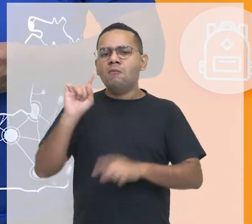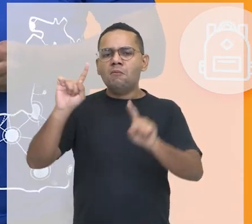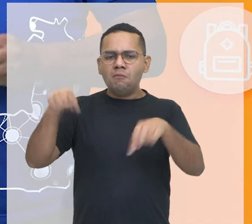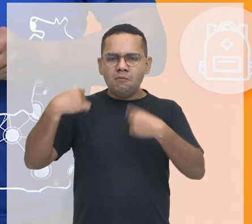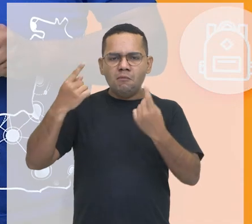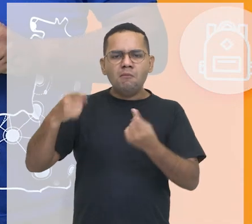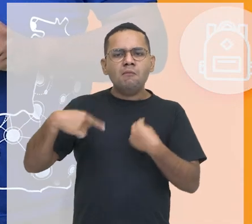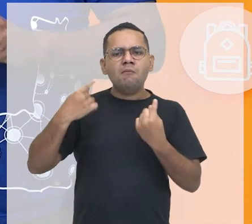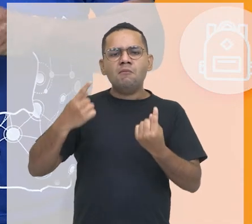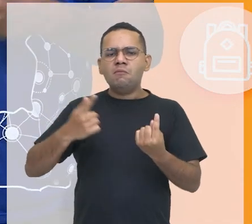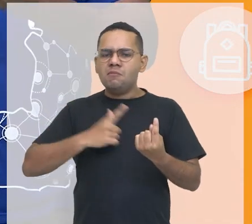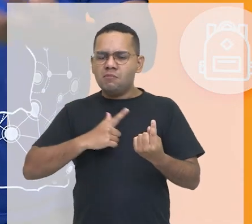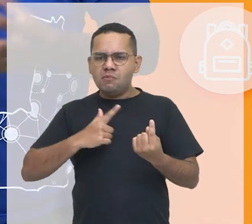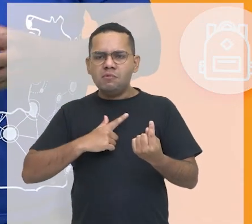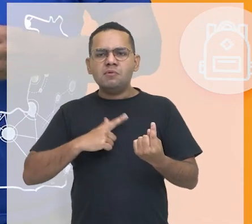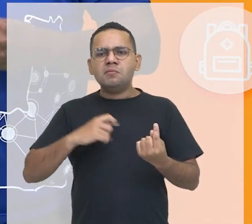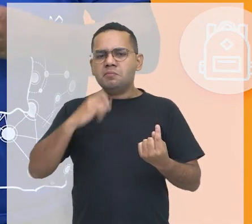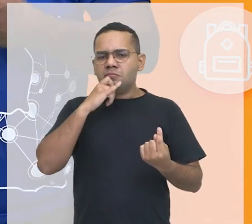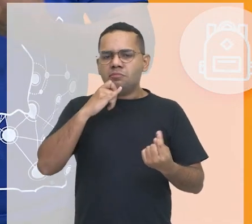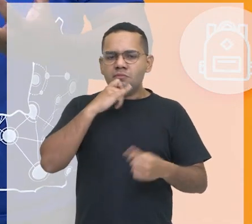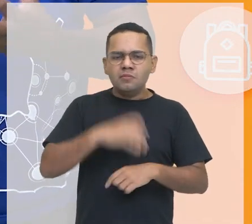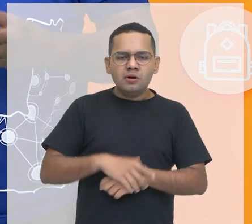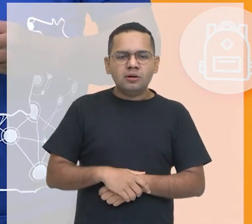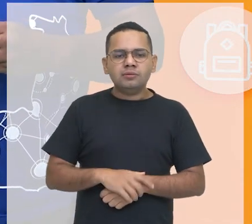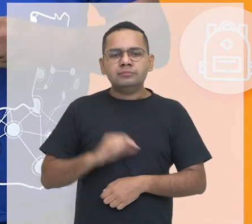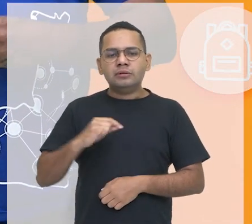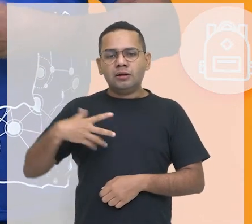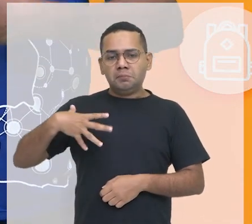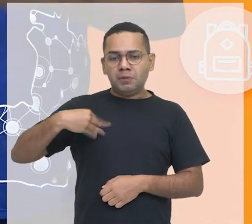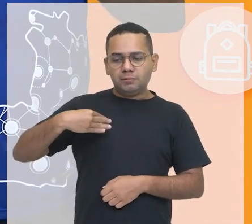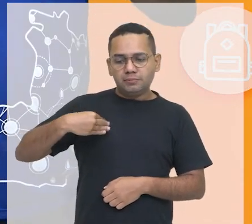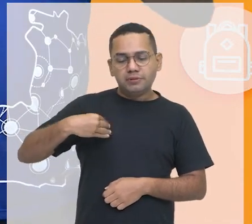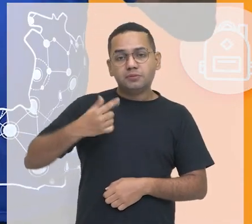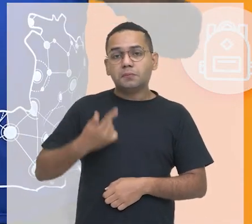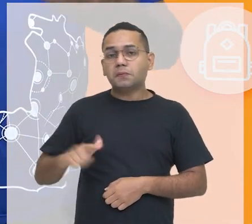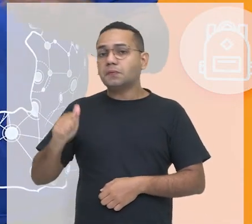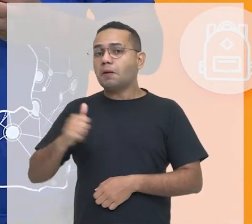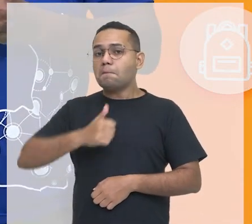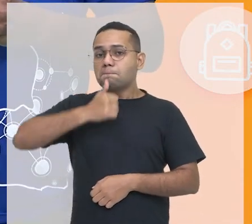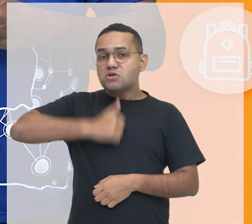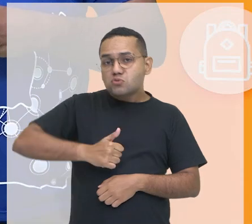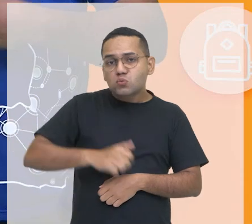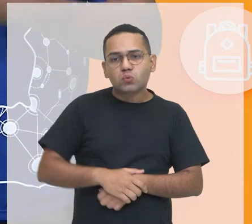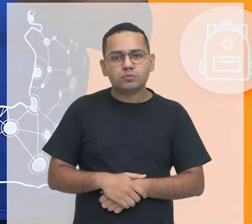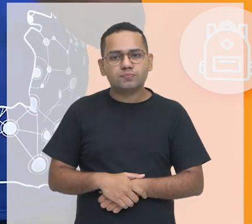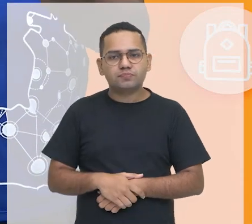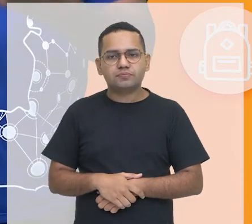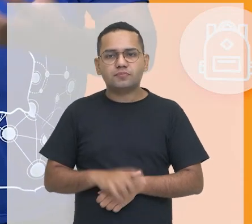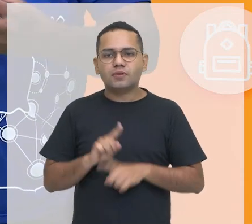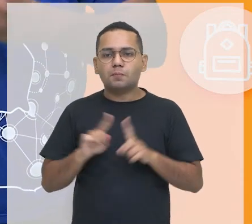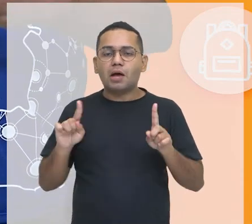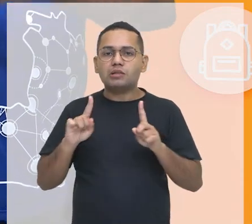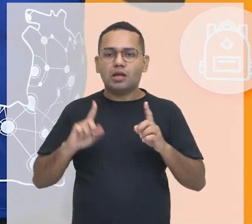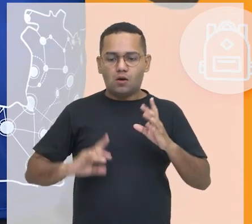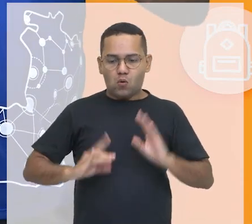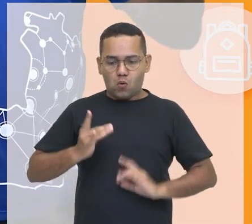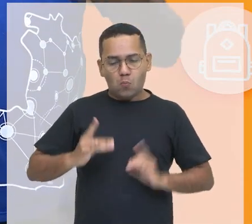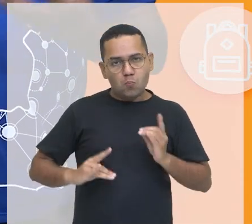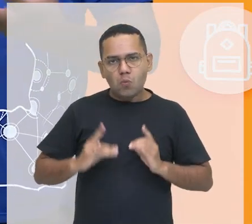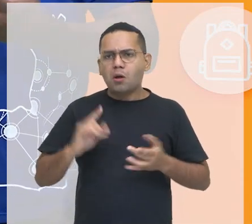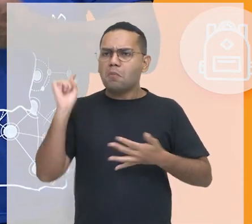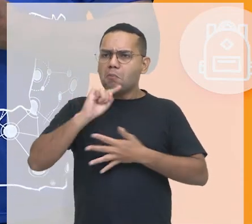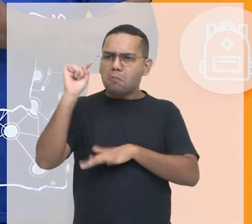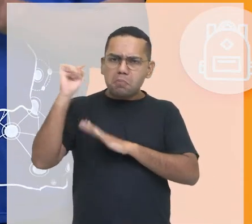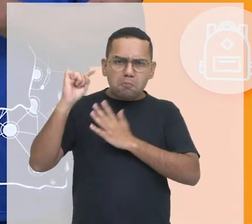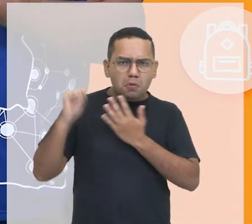mulheres enfrentam. Né? A mulher ela amamenta, a mulher ela menstrua, a mulher tem uma anatomia, a mulher tem hormônios, tem um monte de